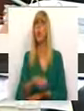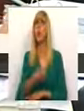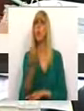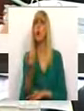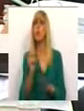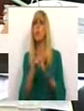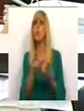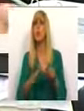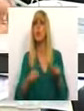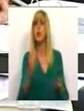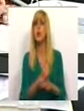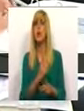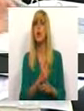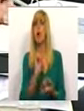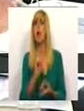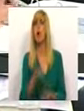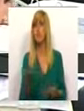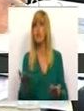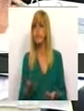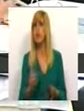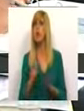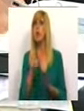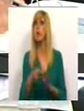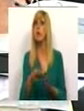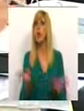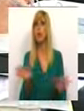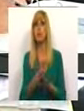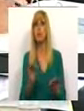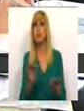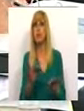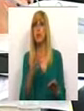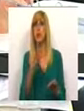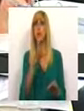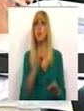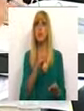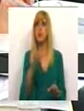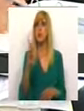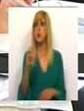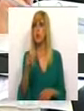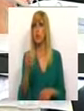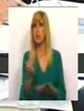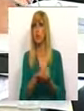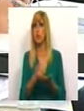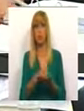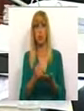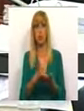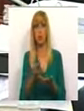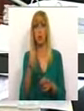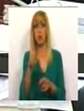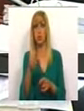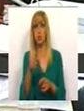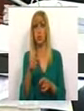nesse período, no mesmo período? Entraram exatamente um total de 313 funcionários para os quadros, dos